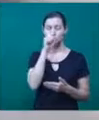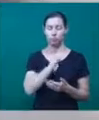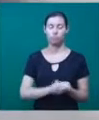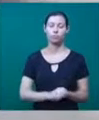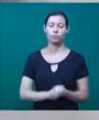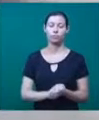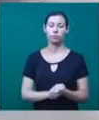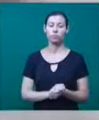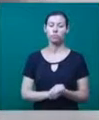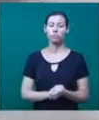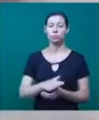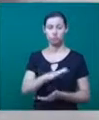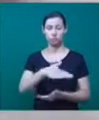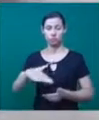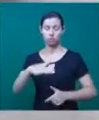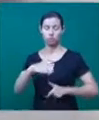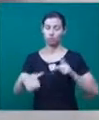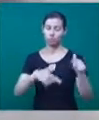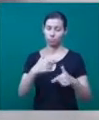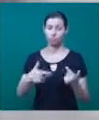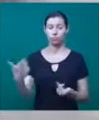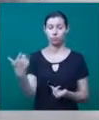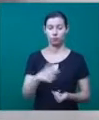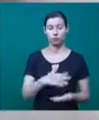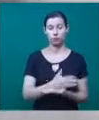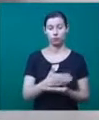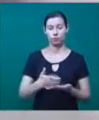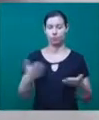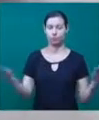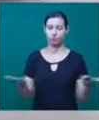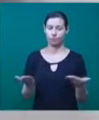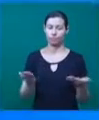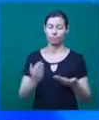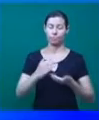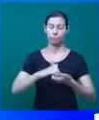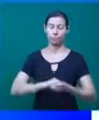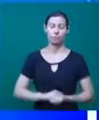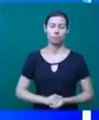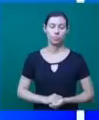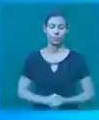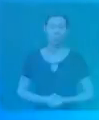nosso quadro Mercado de Trabalho e muito mais. O TV Notícias começa agora.